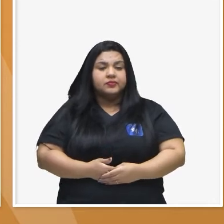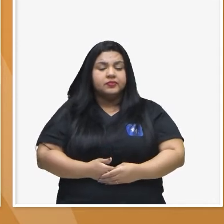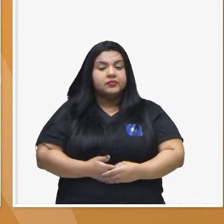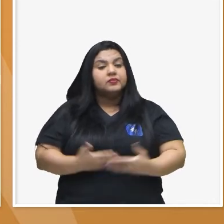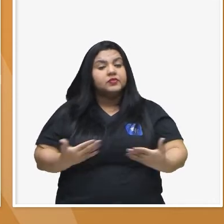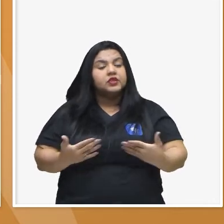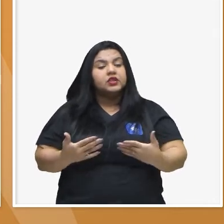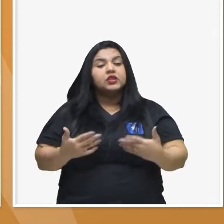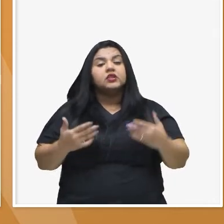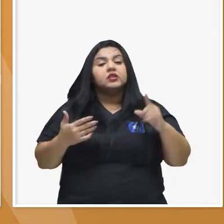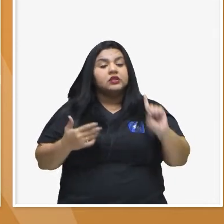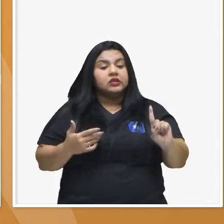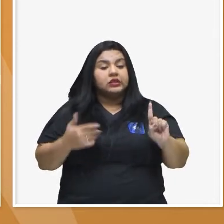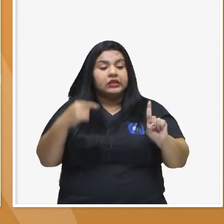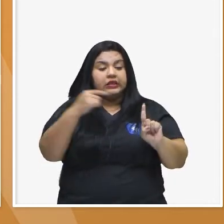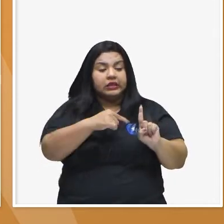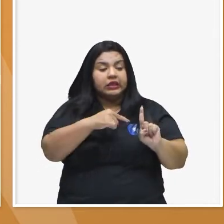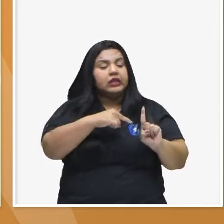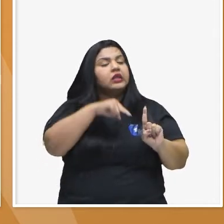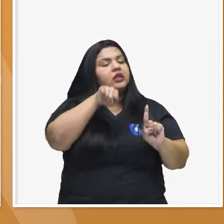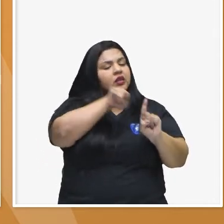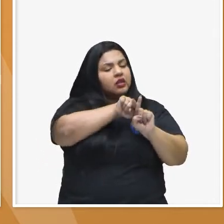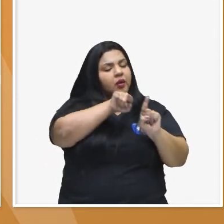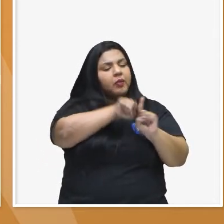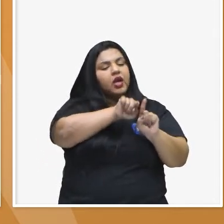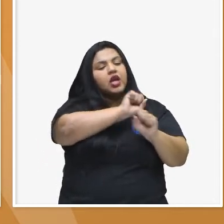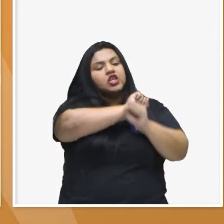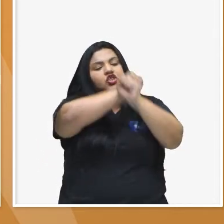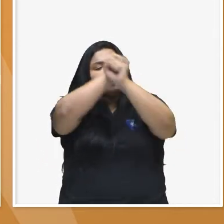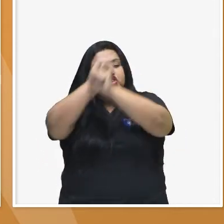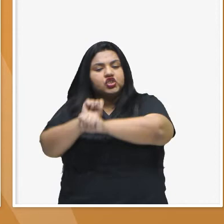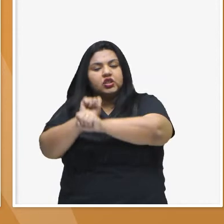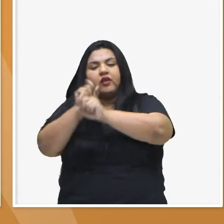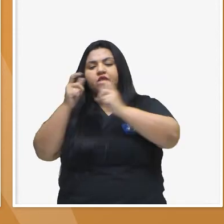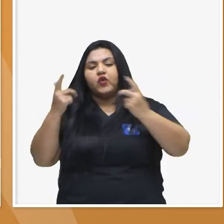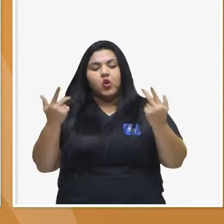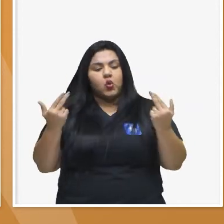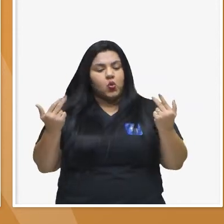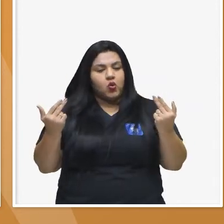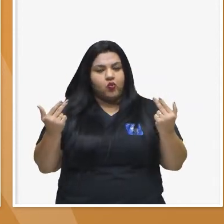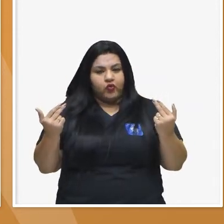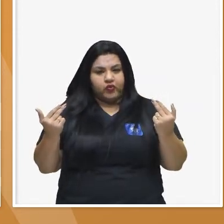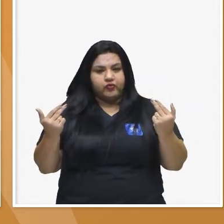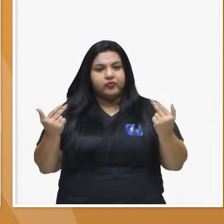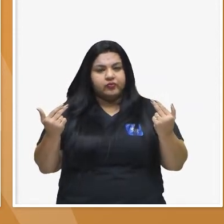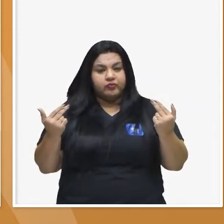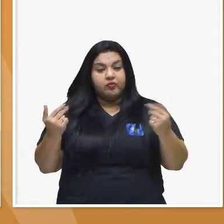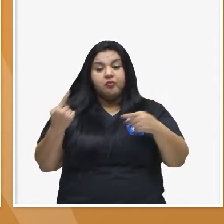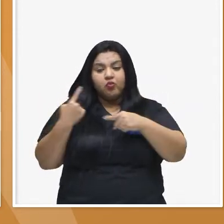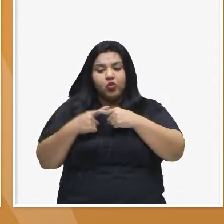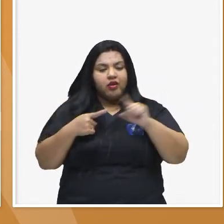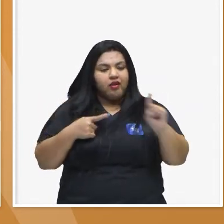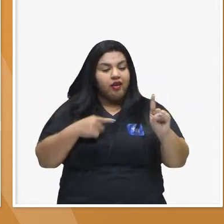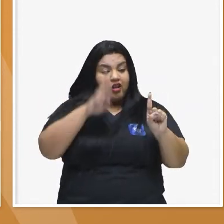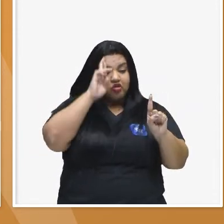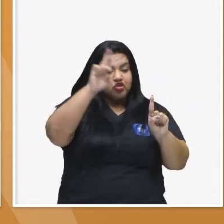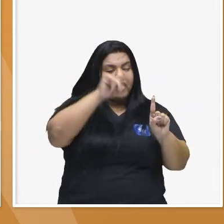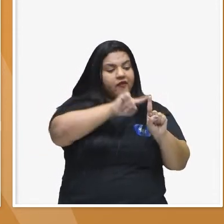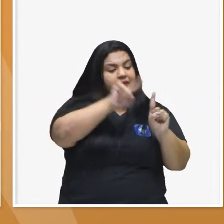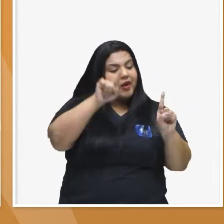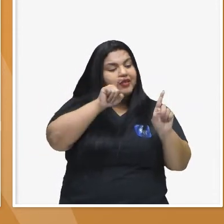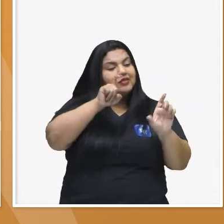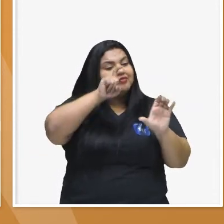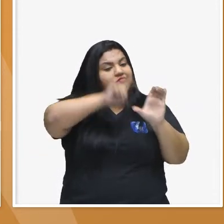ele é tão escravo quanto o escravo, porque ele também acaba sendo escravo do escravo. Olha só como é